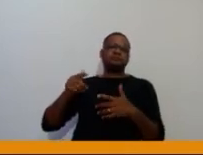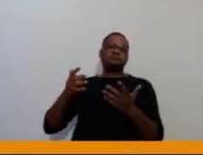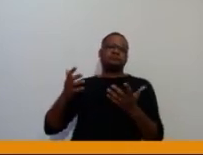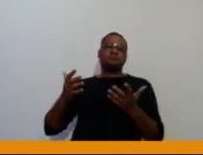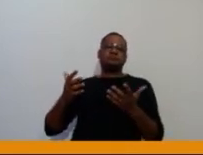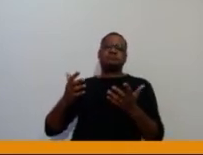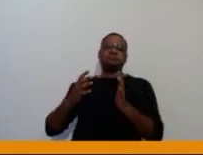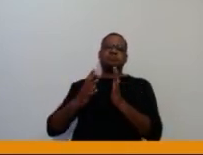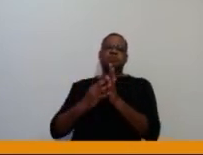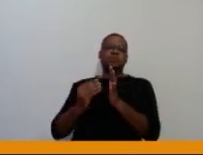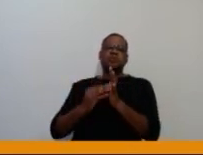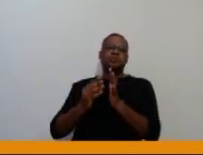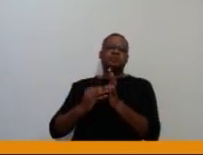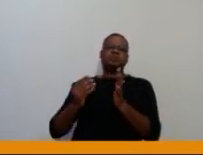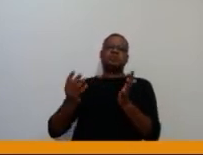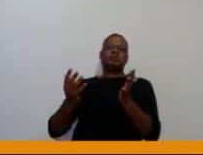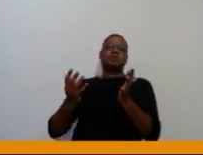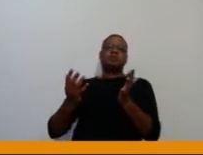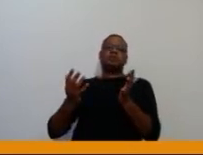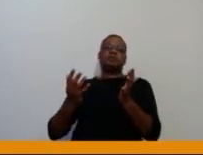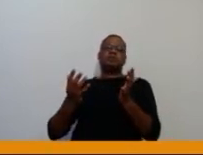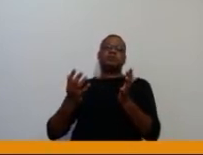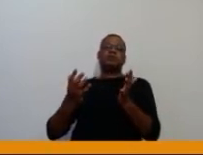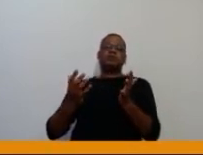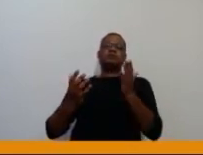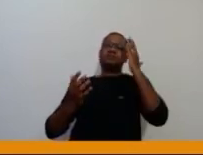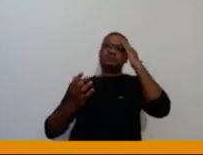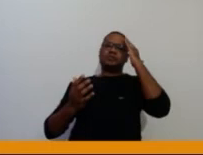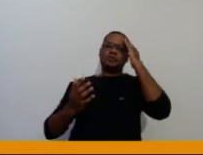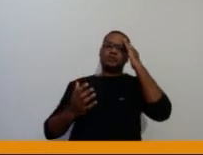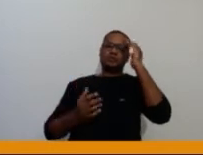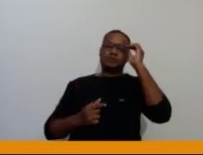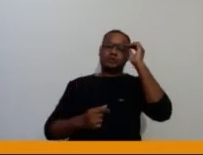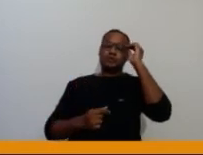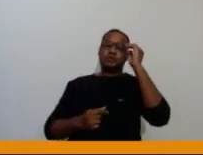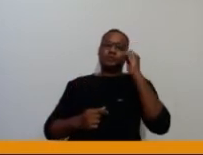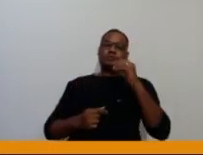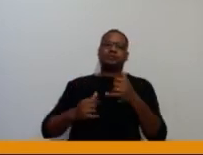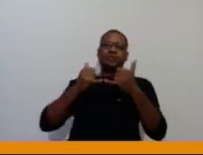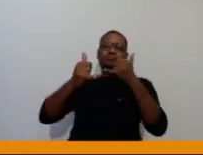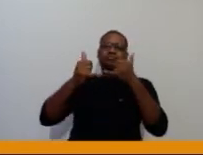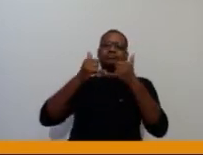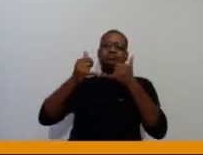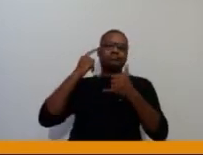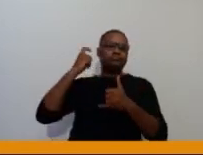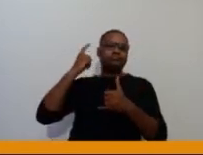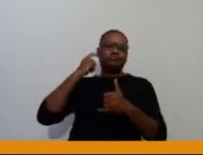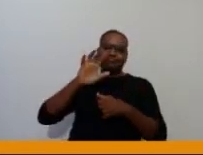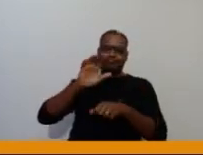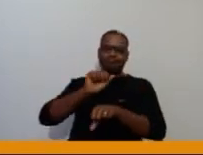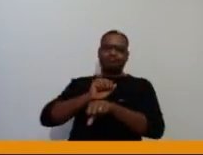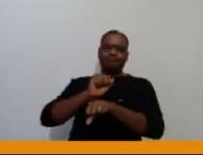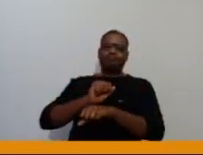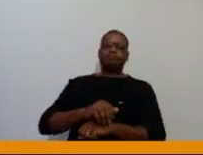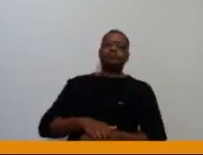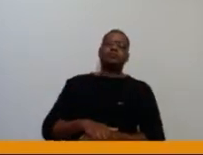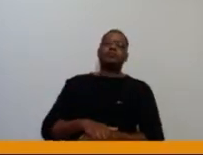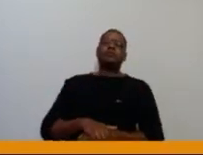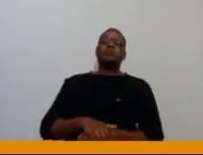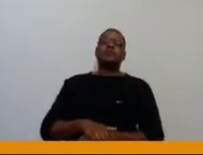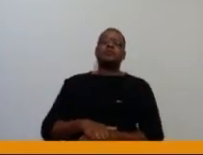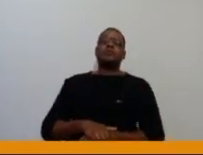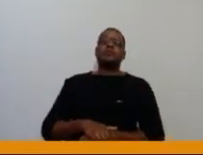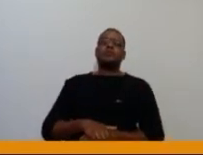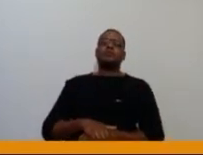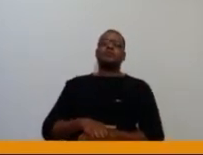Claro que esse é o melhor modelo. A educação à distância, ela permite, a questão da educação à distância, a gente